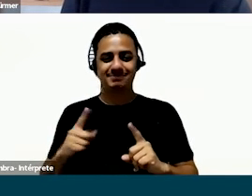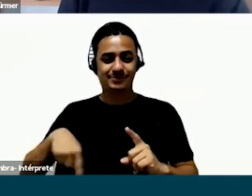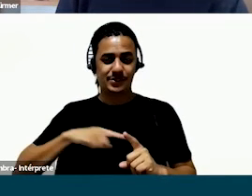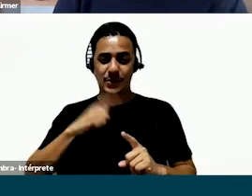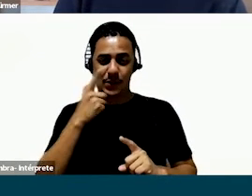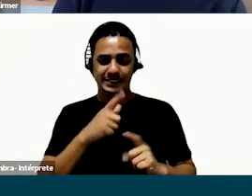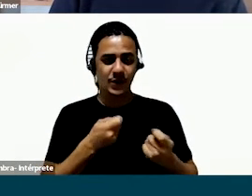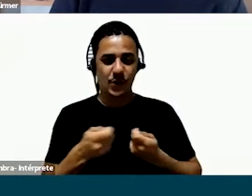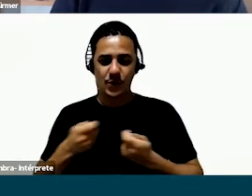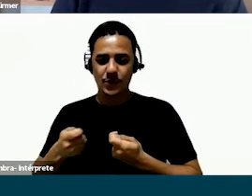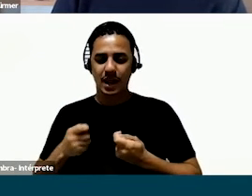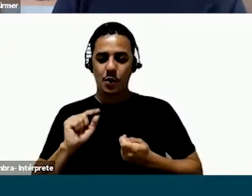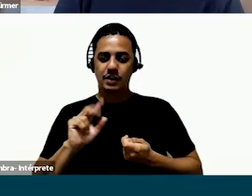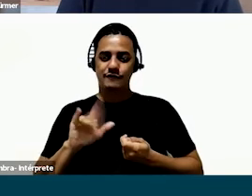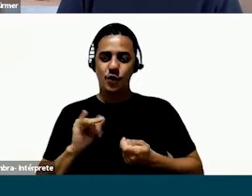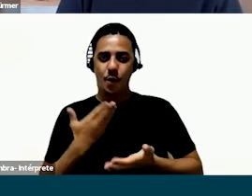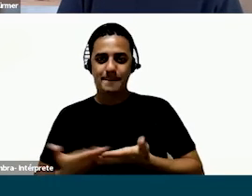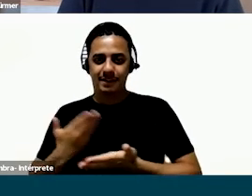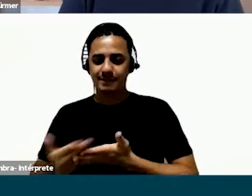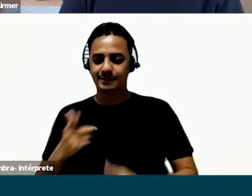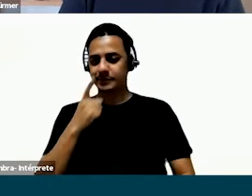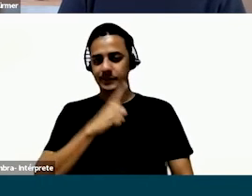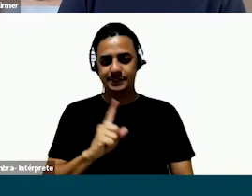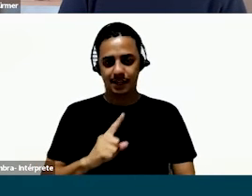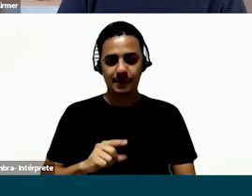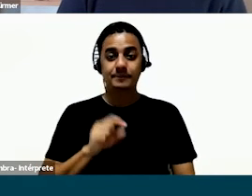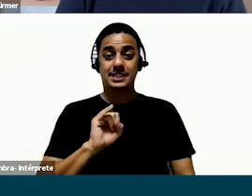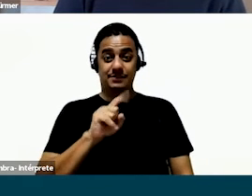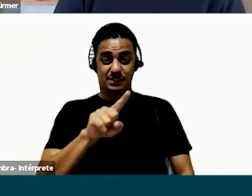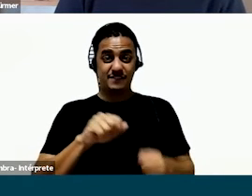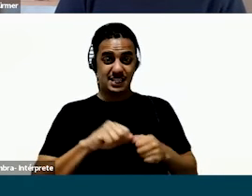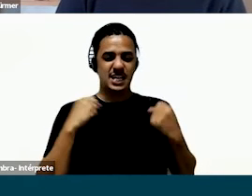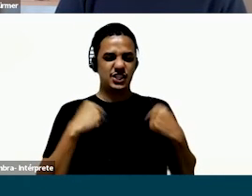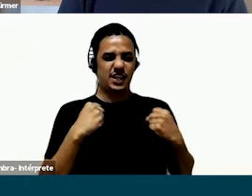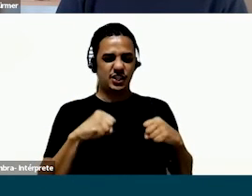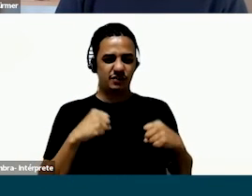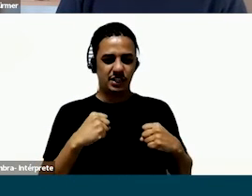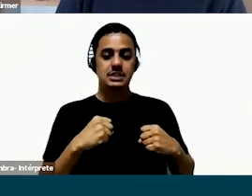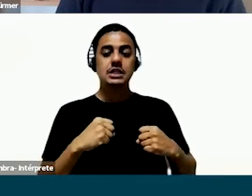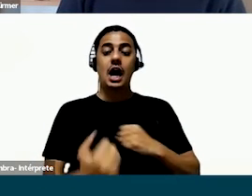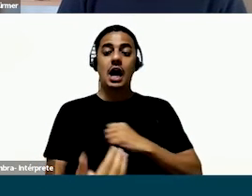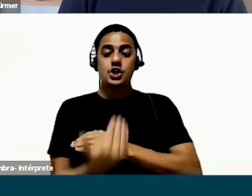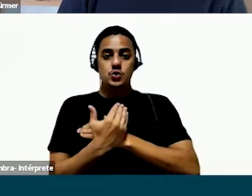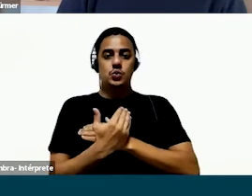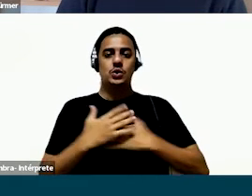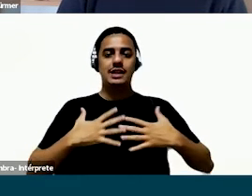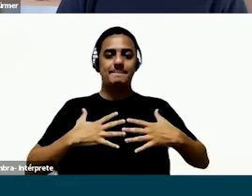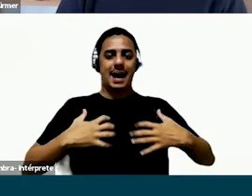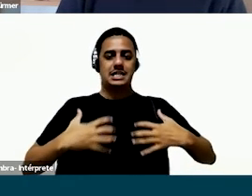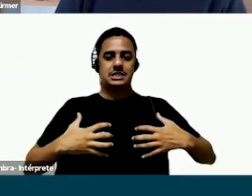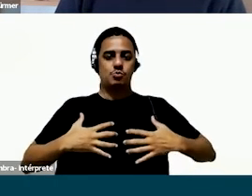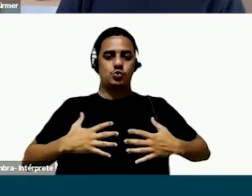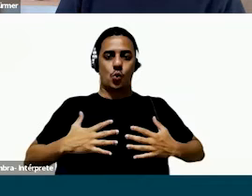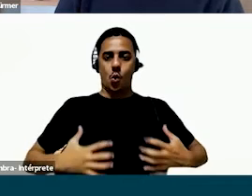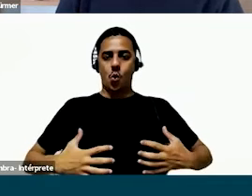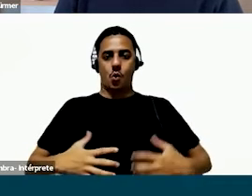óbvio. Só que a gente não consegue controlar diretamente a perda de peso. Além disso, se você começar a fazer uma atividade física que vai fazer você ganhar